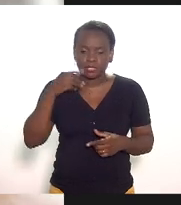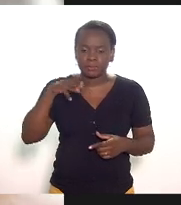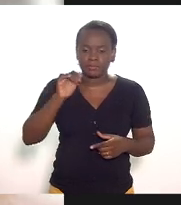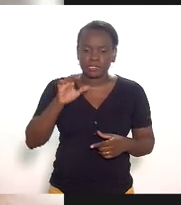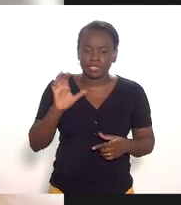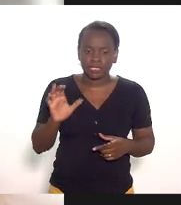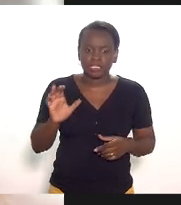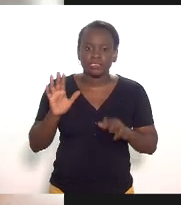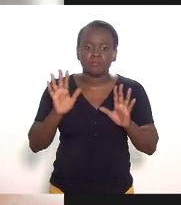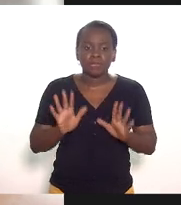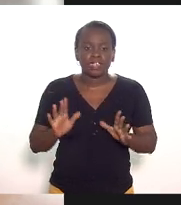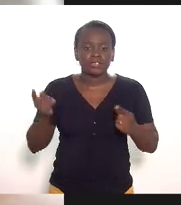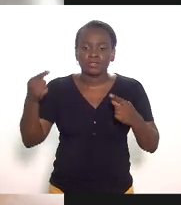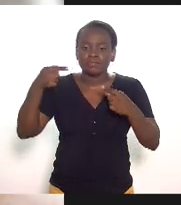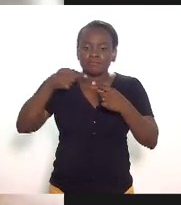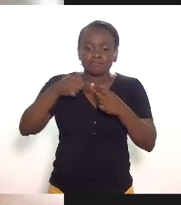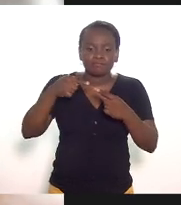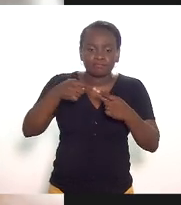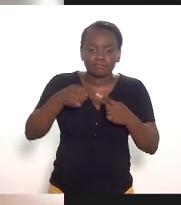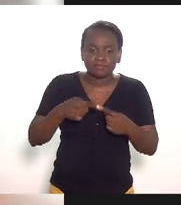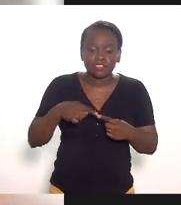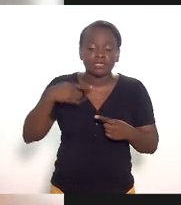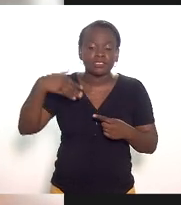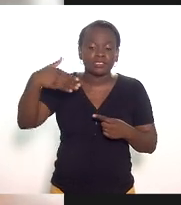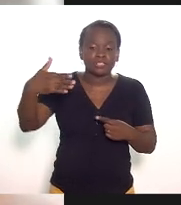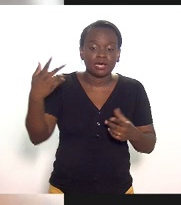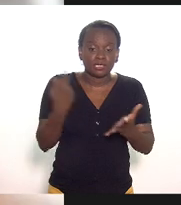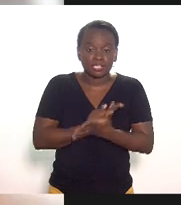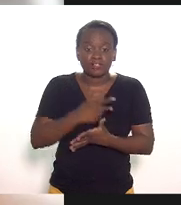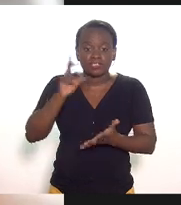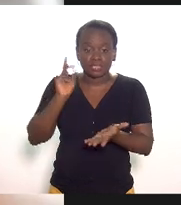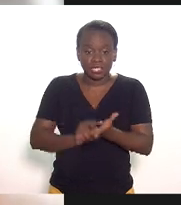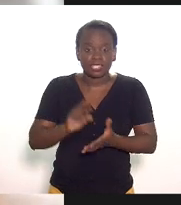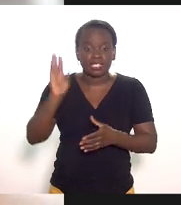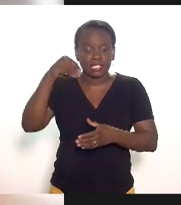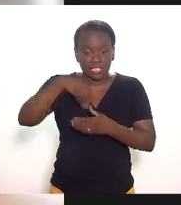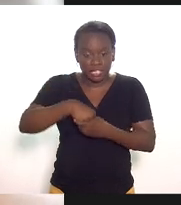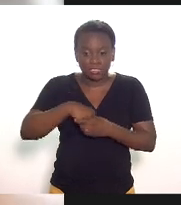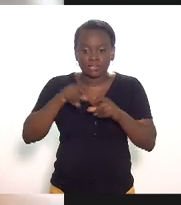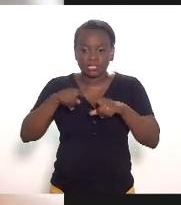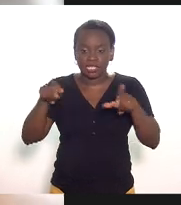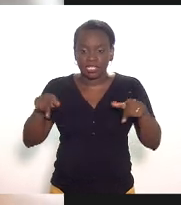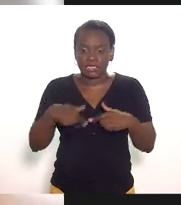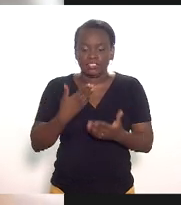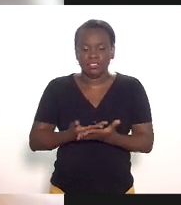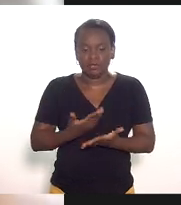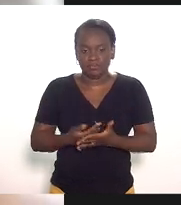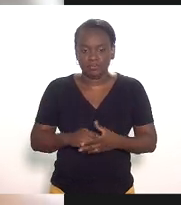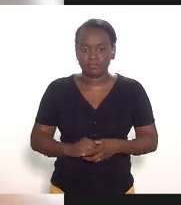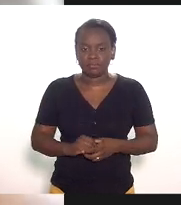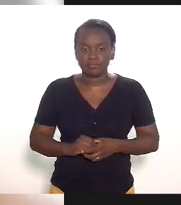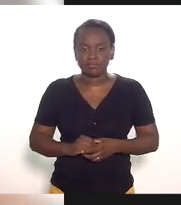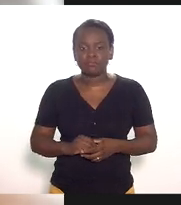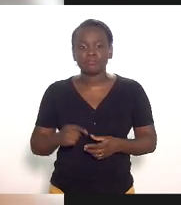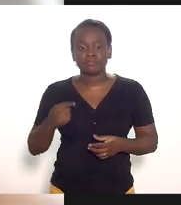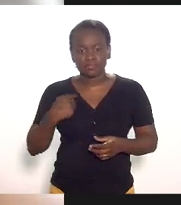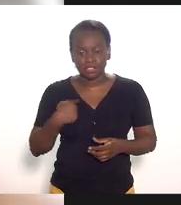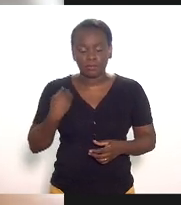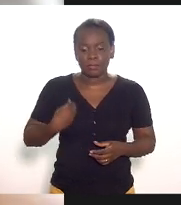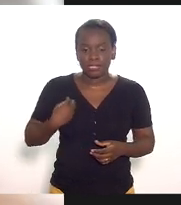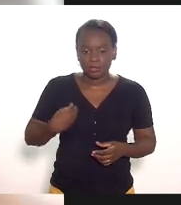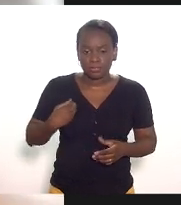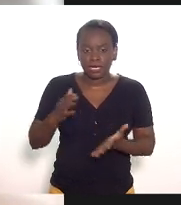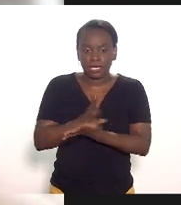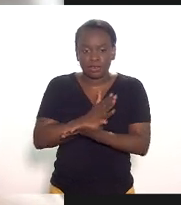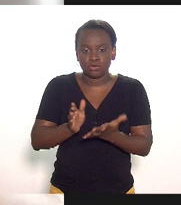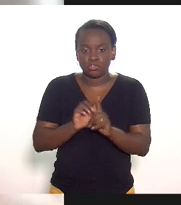mas desantenado com o que vem acontecendo efetivamente dentro de sala de aula. Eu participo de